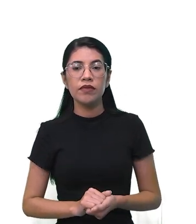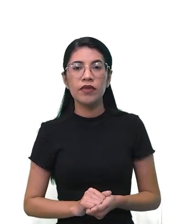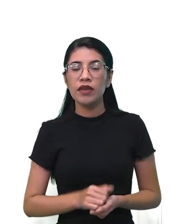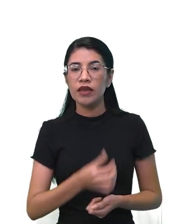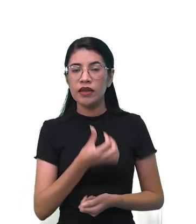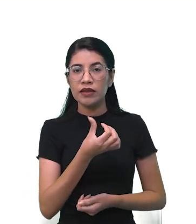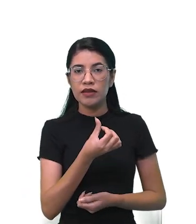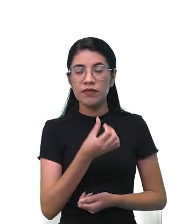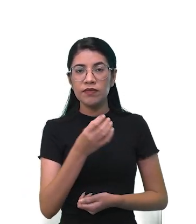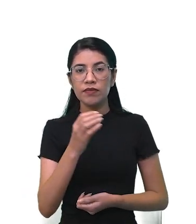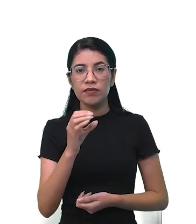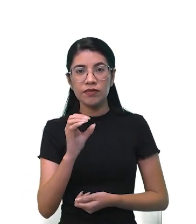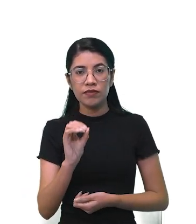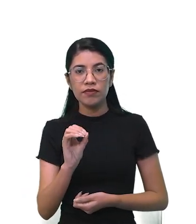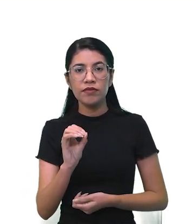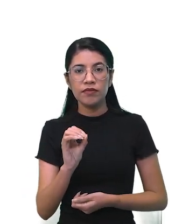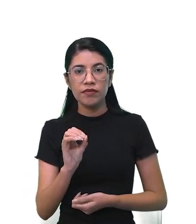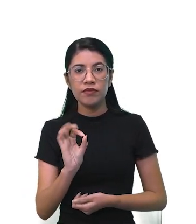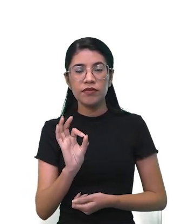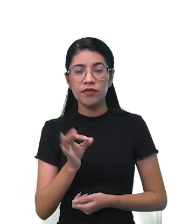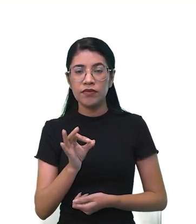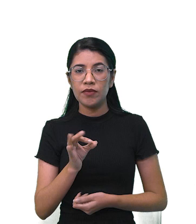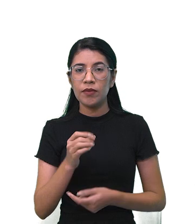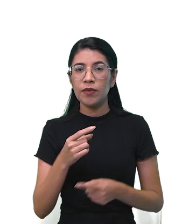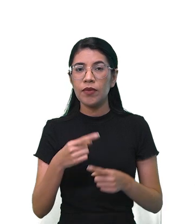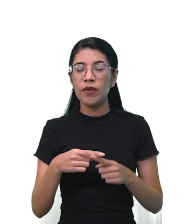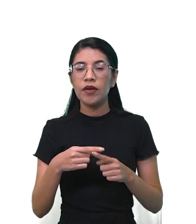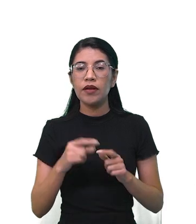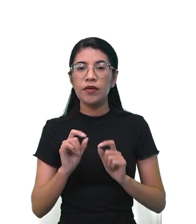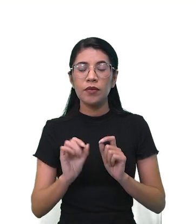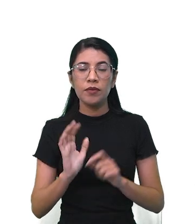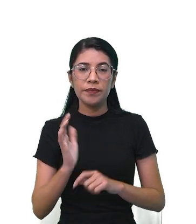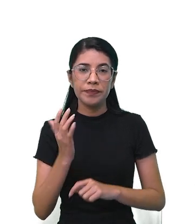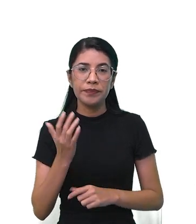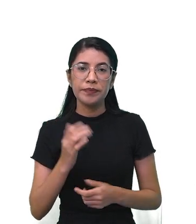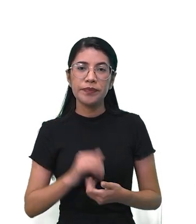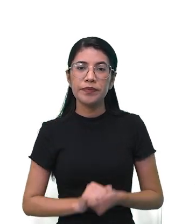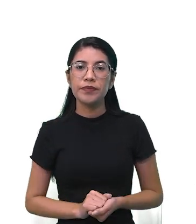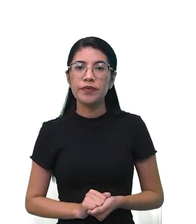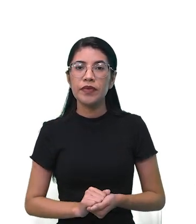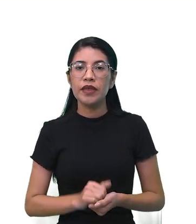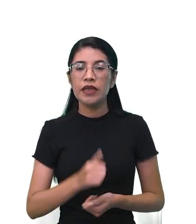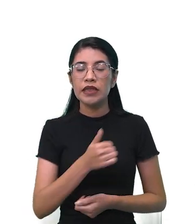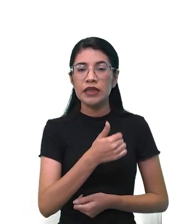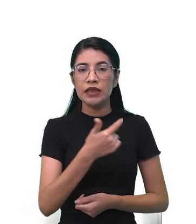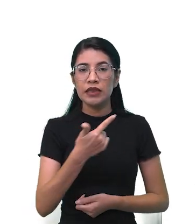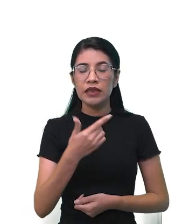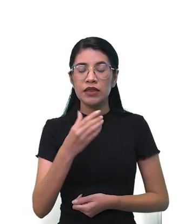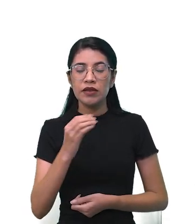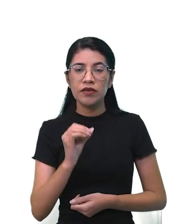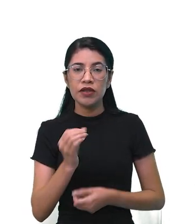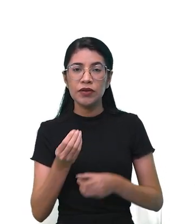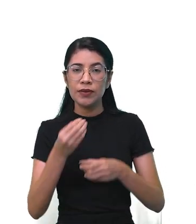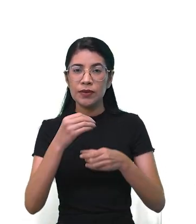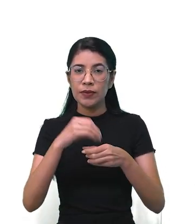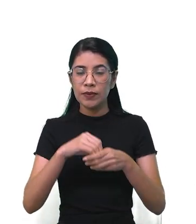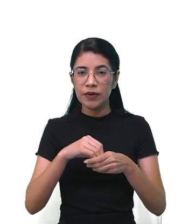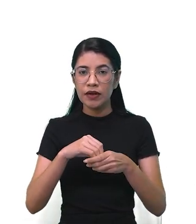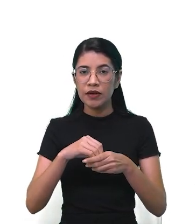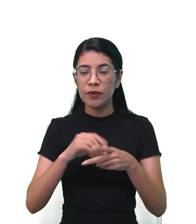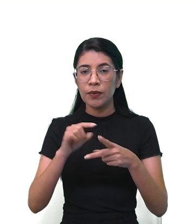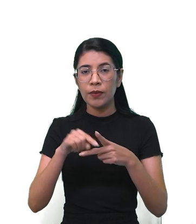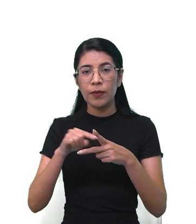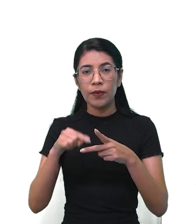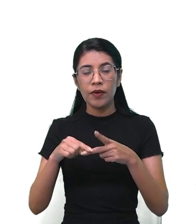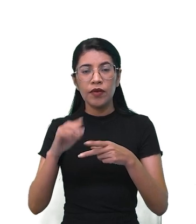60 graus, não é verdade? Então, se esse aqui, ó, vale 120, esse aqui de fora, esse menorzinho,